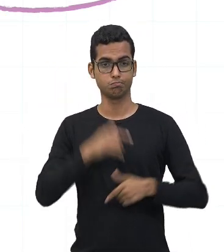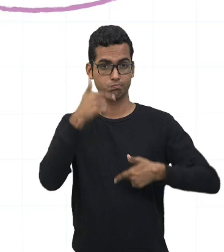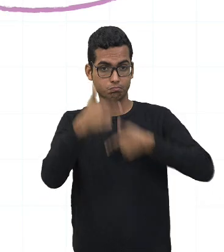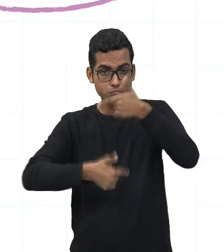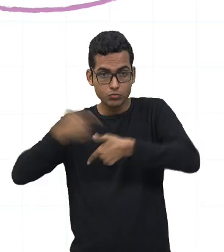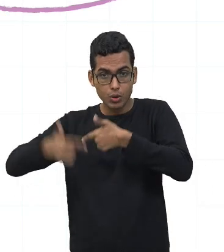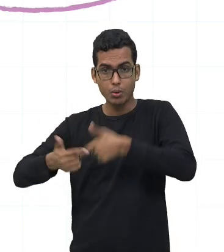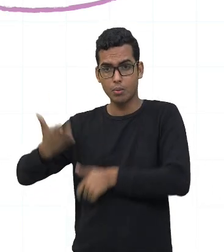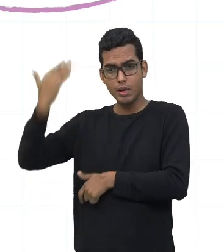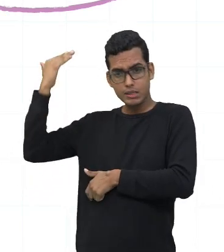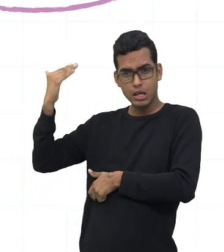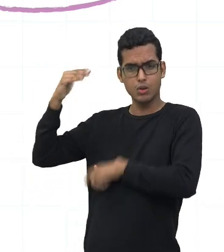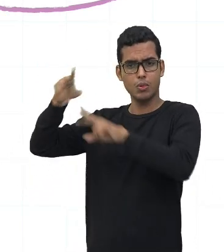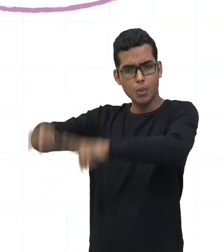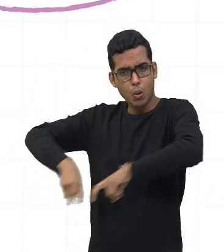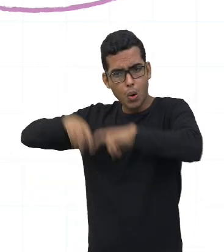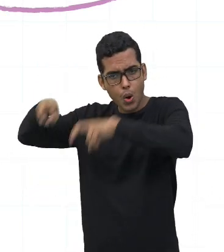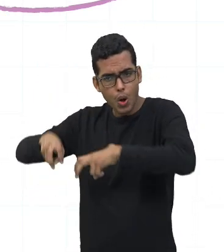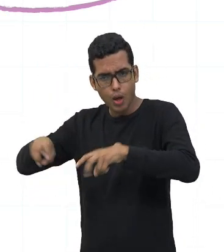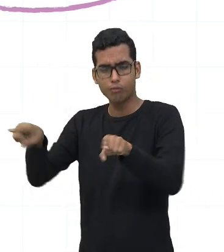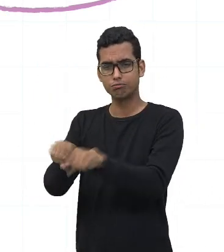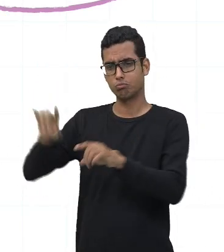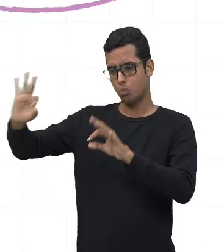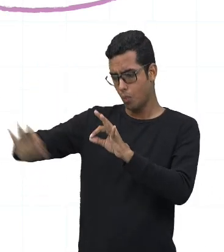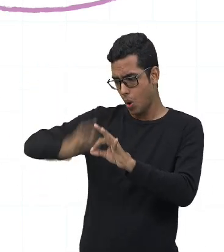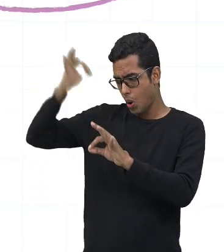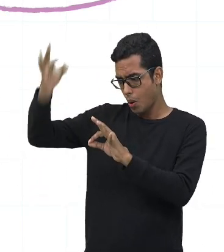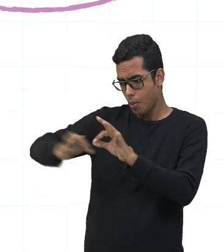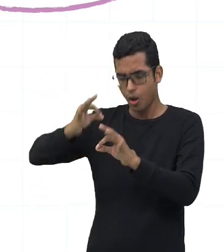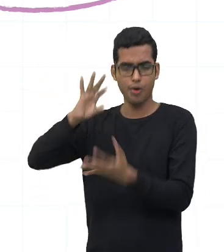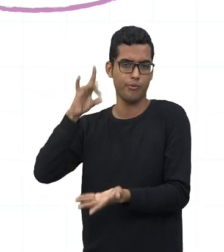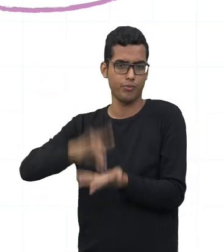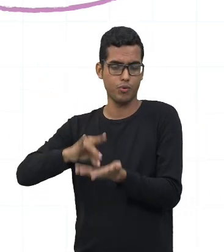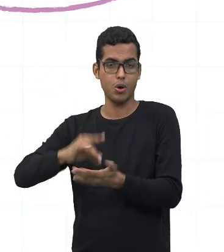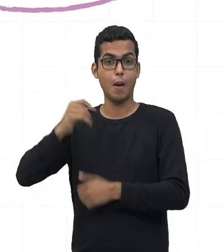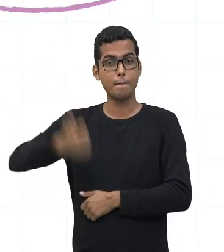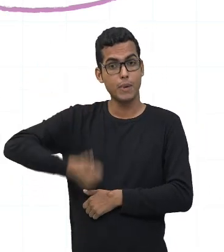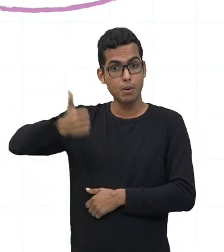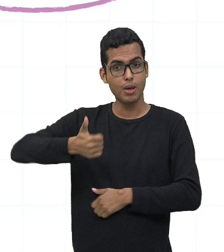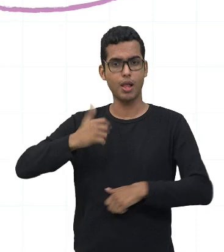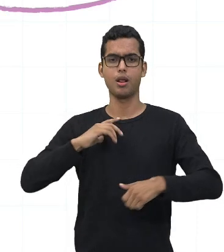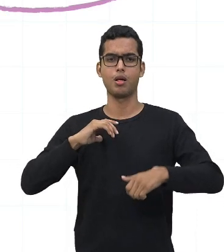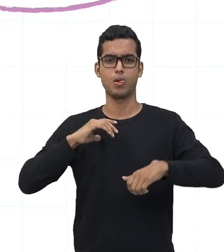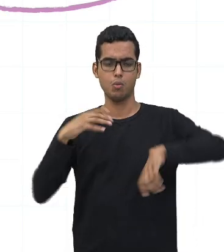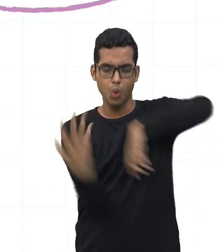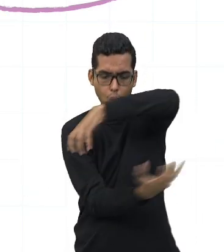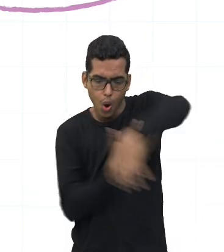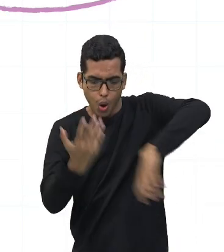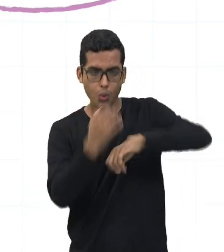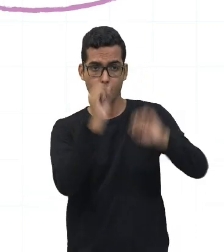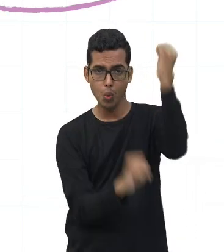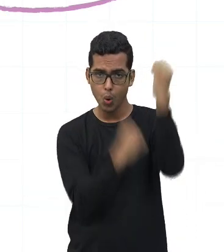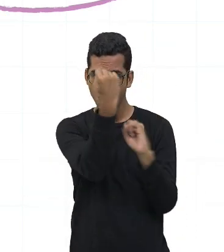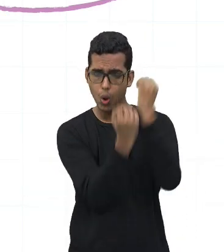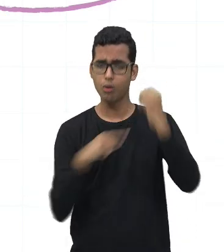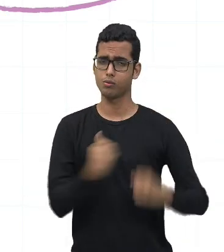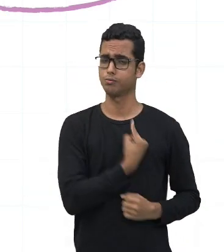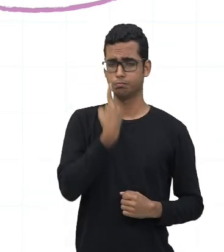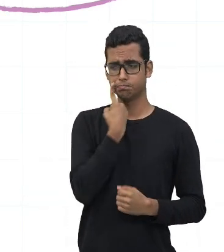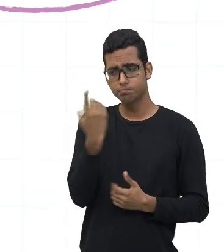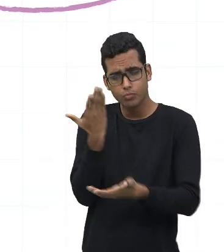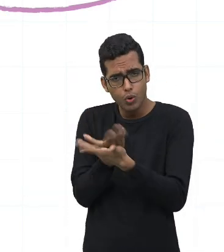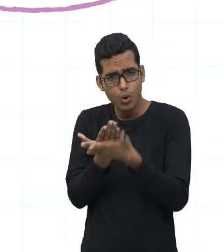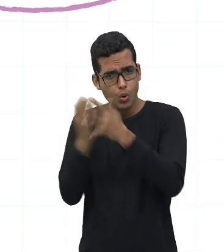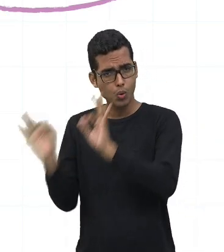era basicamente artesanal. Com a primeira revolução industrial, nós vimos que o trabalho começou a